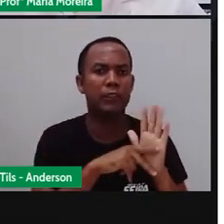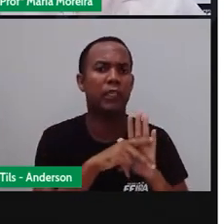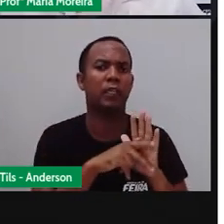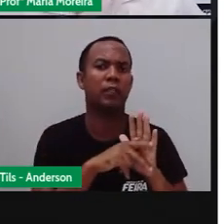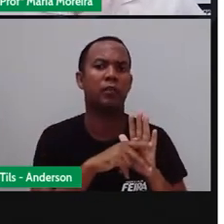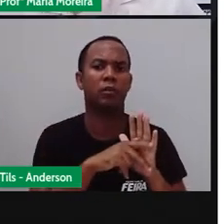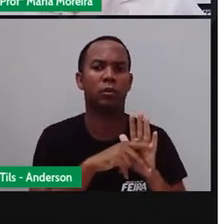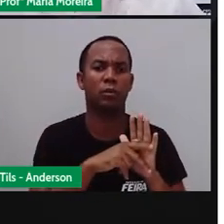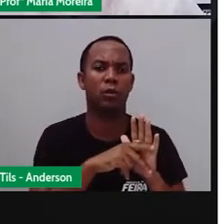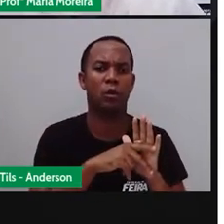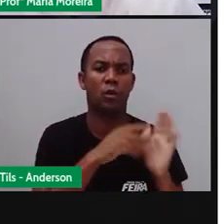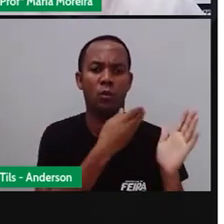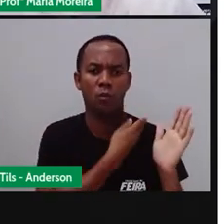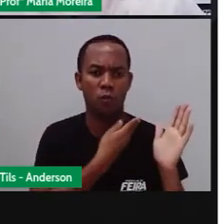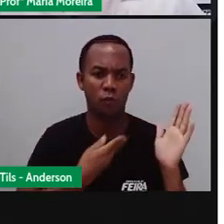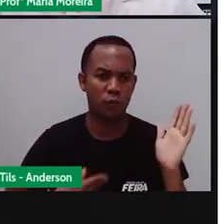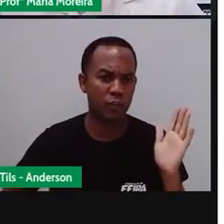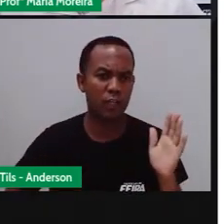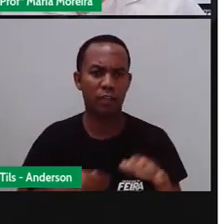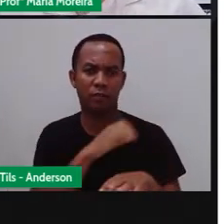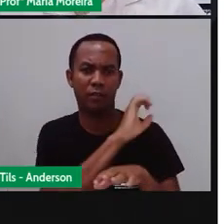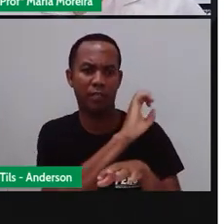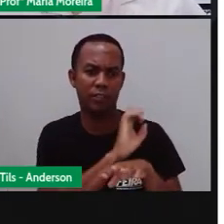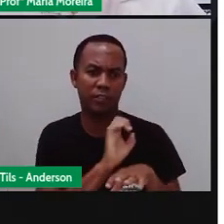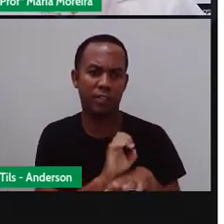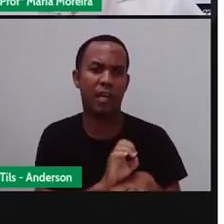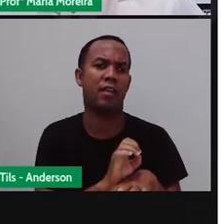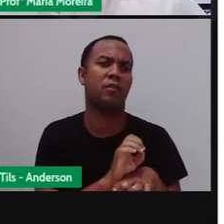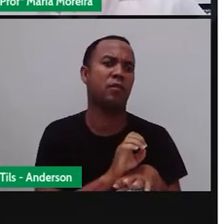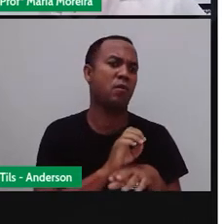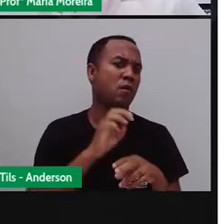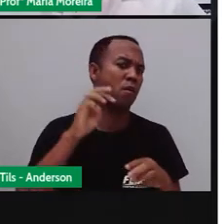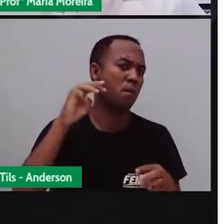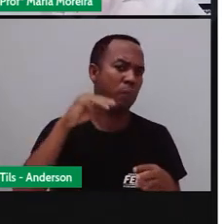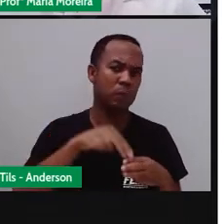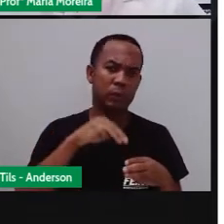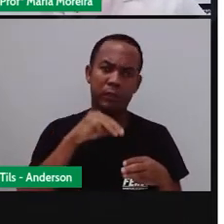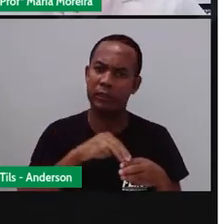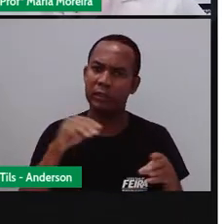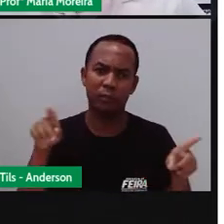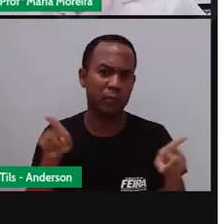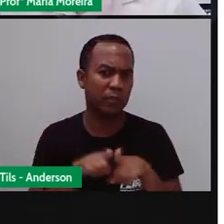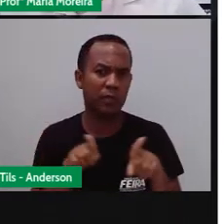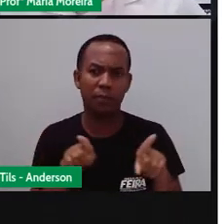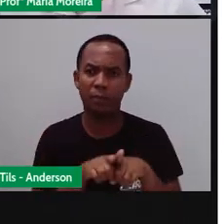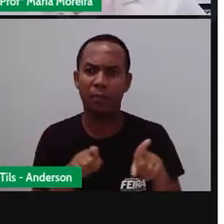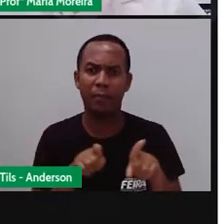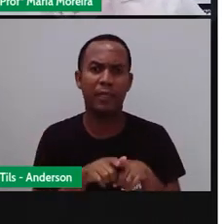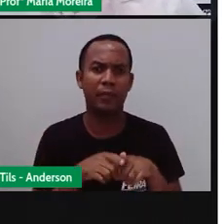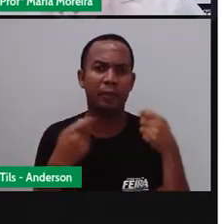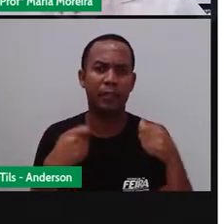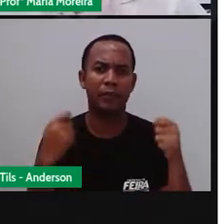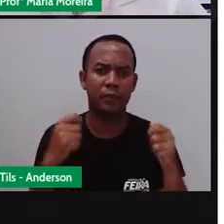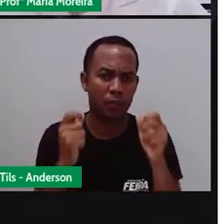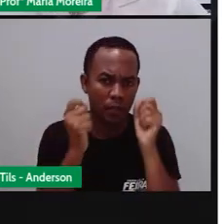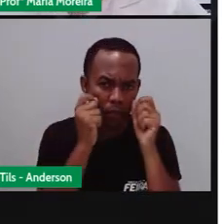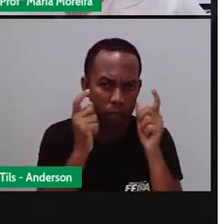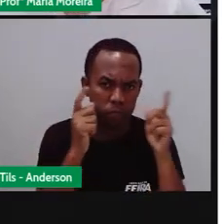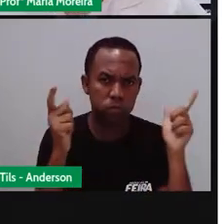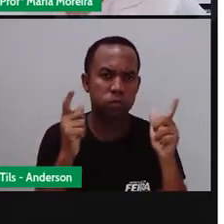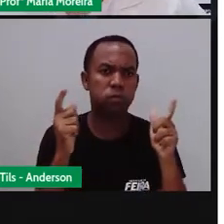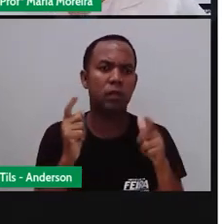estado, o governo federal, eles se preocupem mais, né, e a fim de evitar esses crimes ambientais,